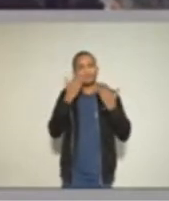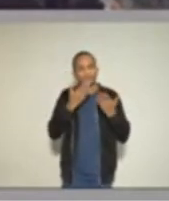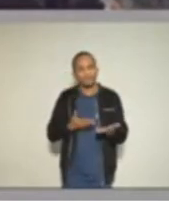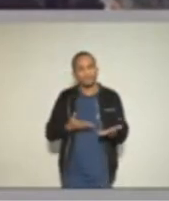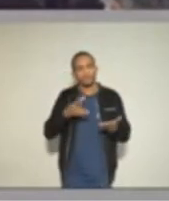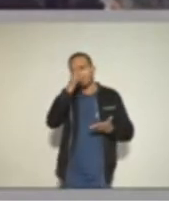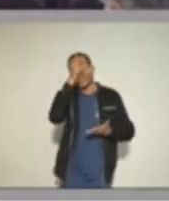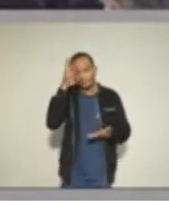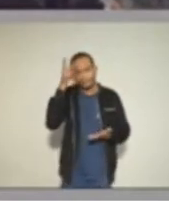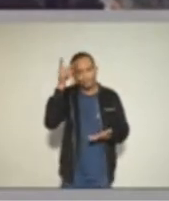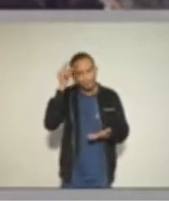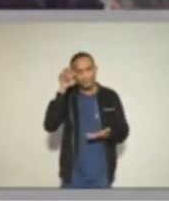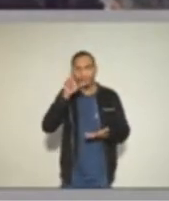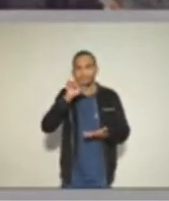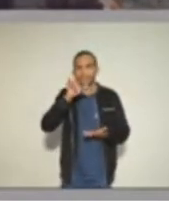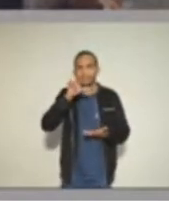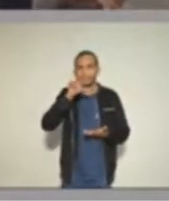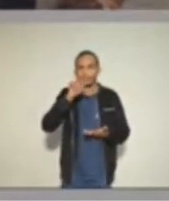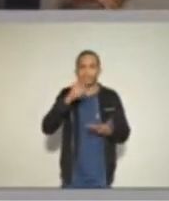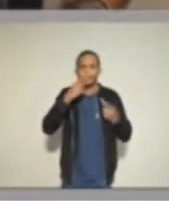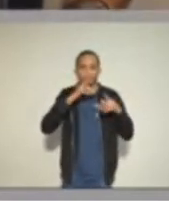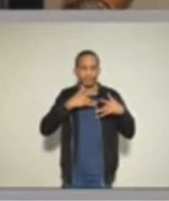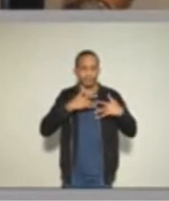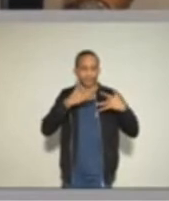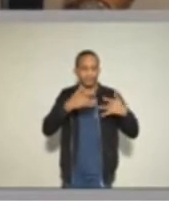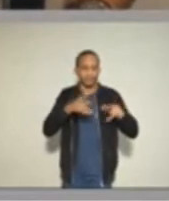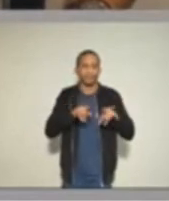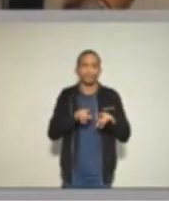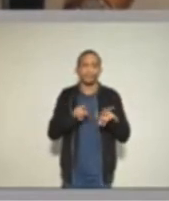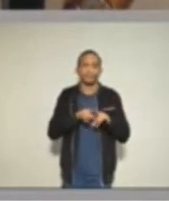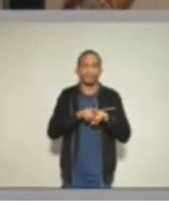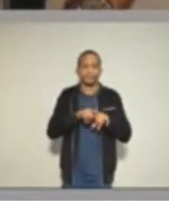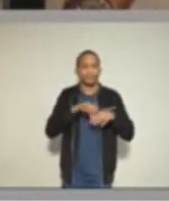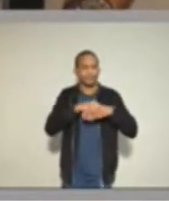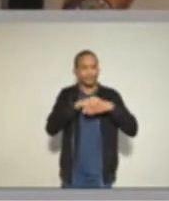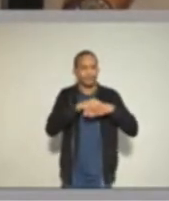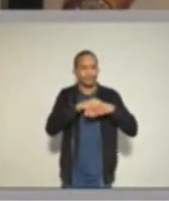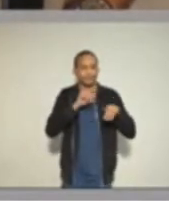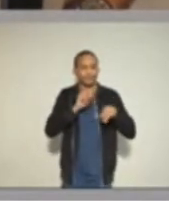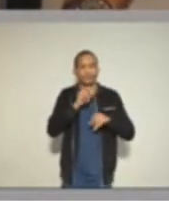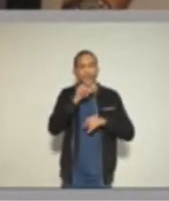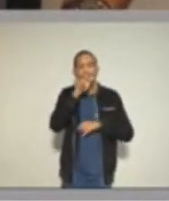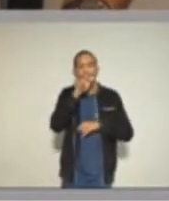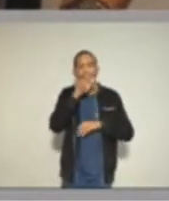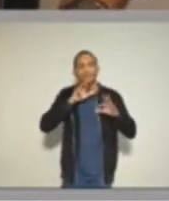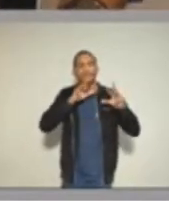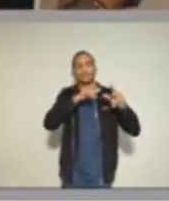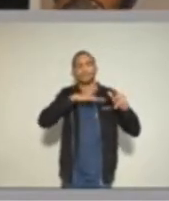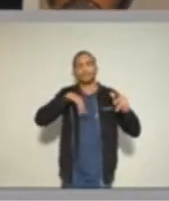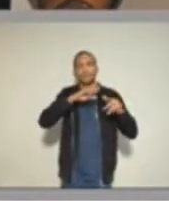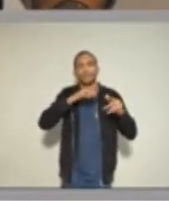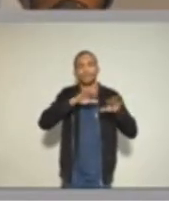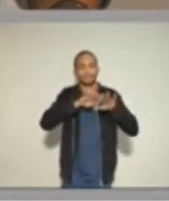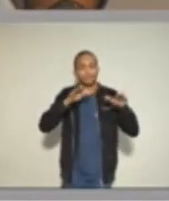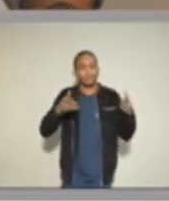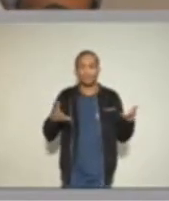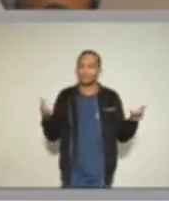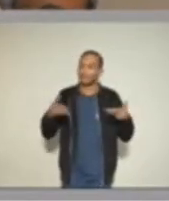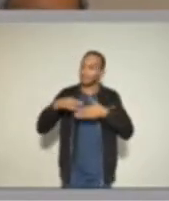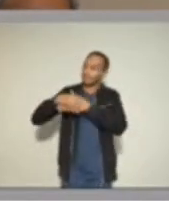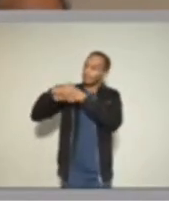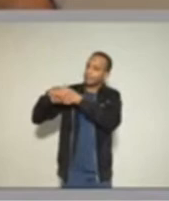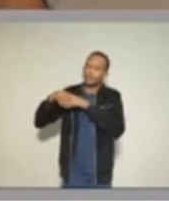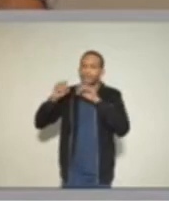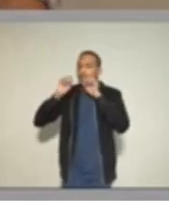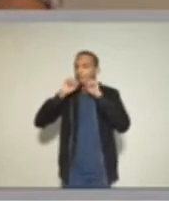Ricardo Nunes por essa iniciativa e cumprimentando Vossa Excelência, cumprimentar todos os componentes desta mesa nesse